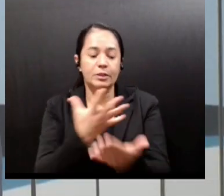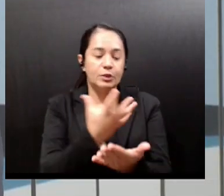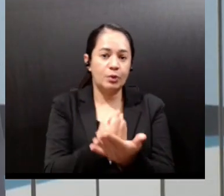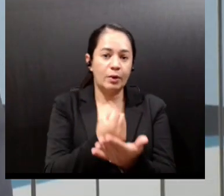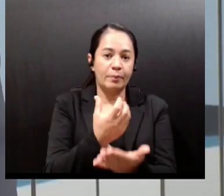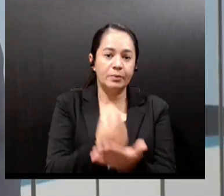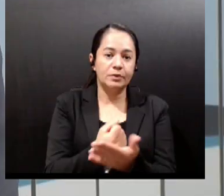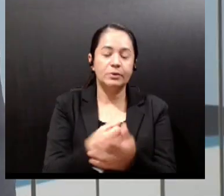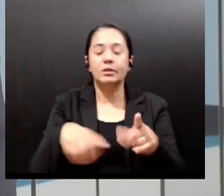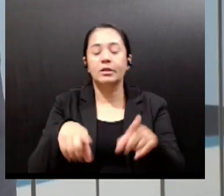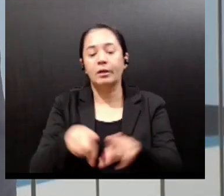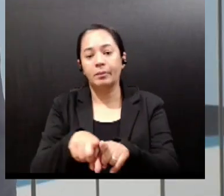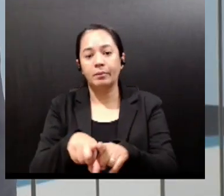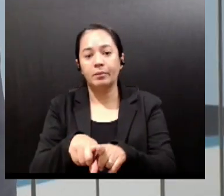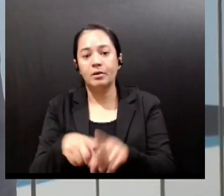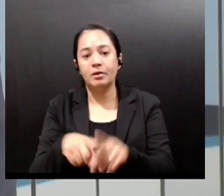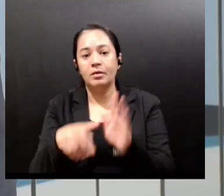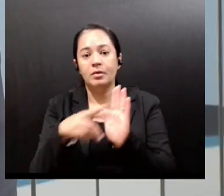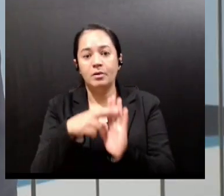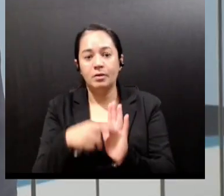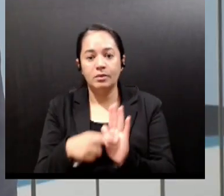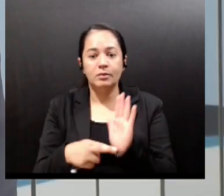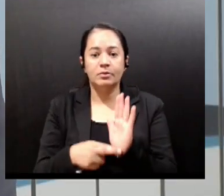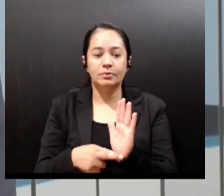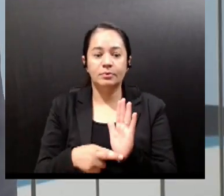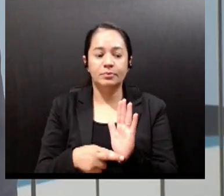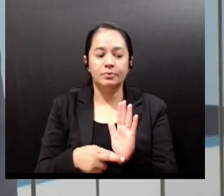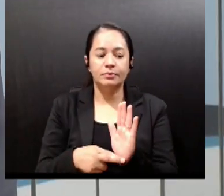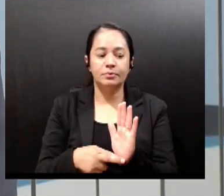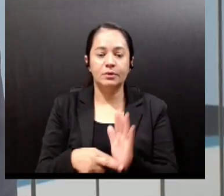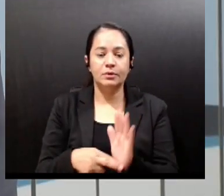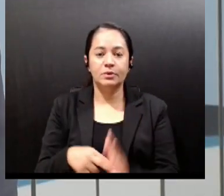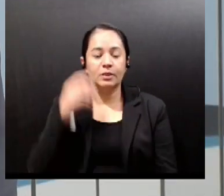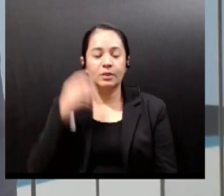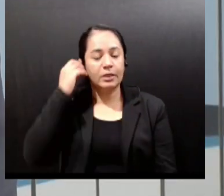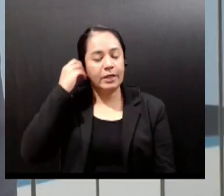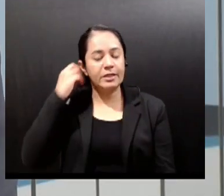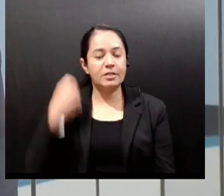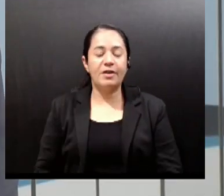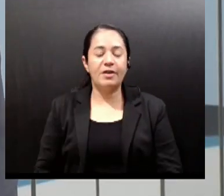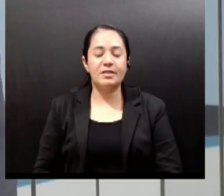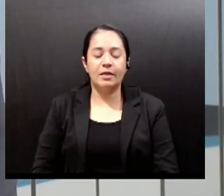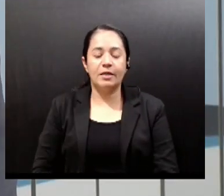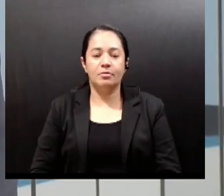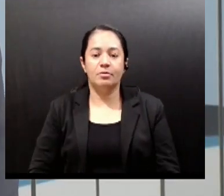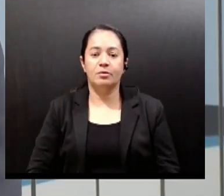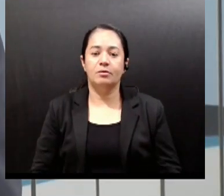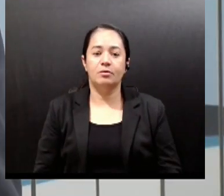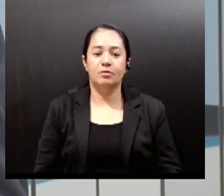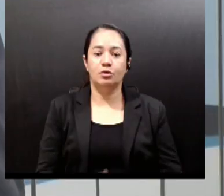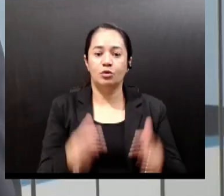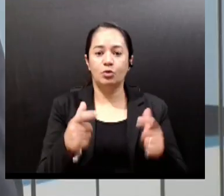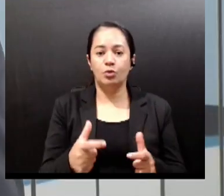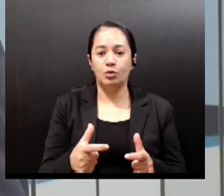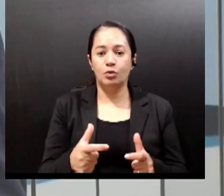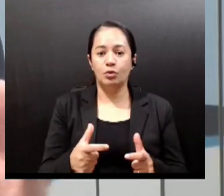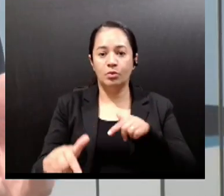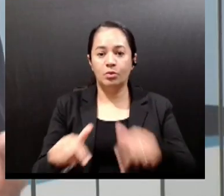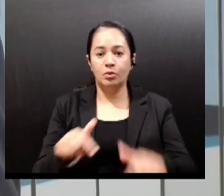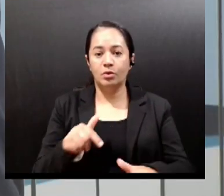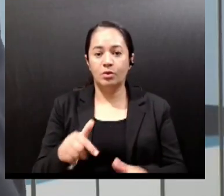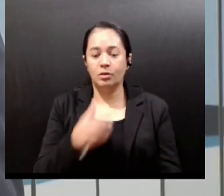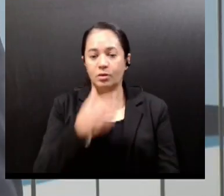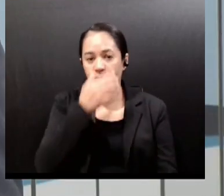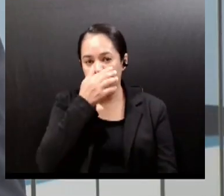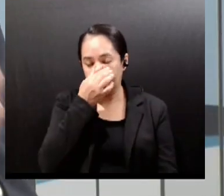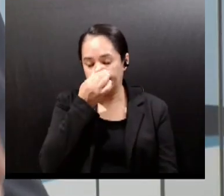da regulamentação do local, no caso que ele está fazendo esse serviço. Lembrando que nós estamos